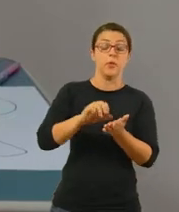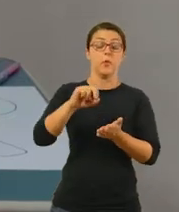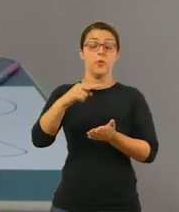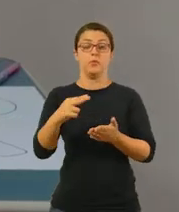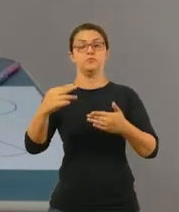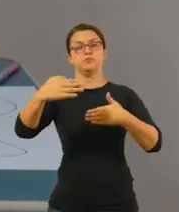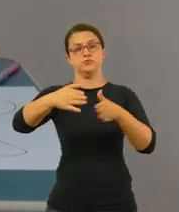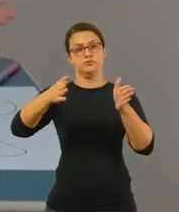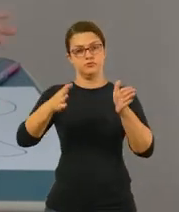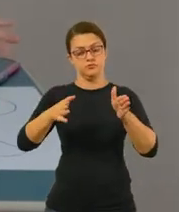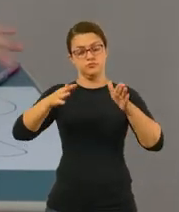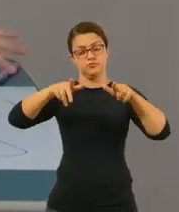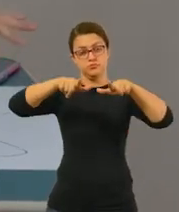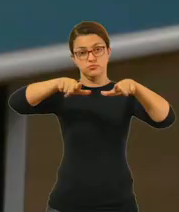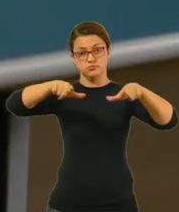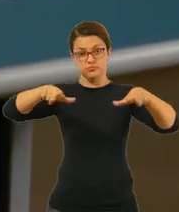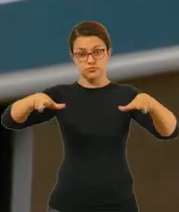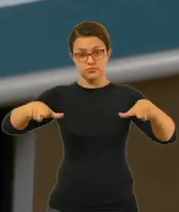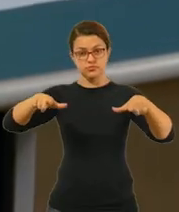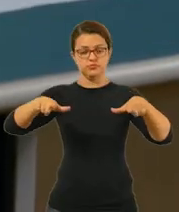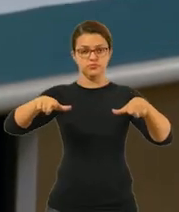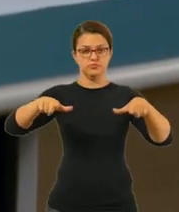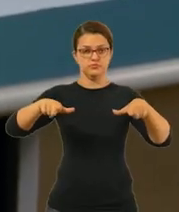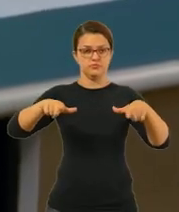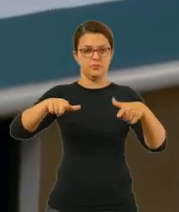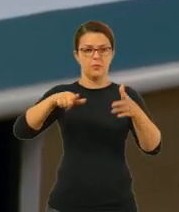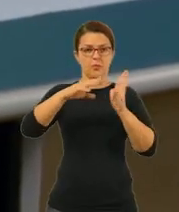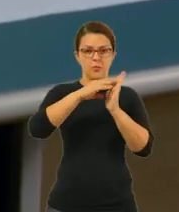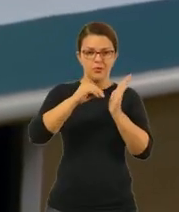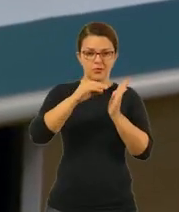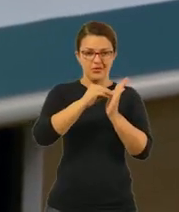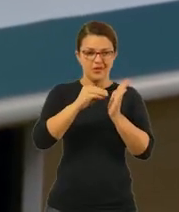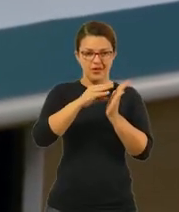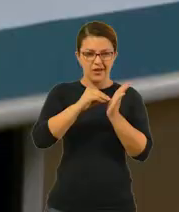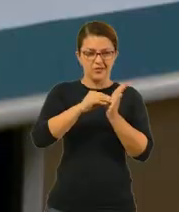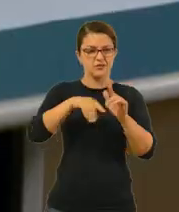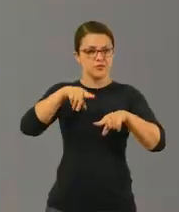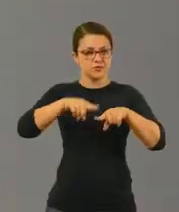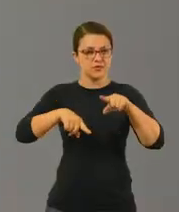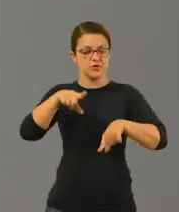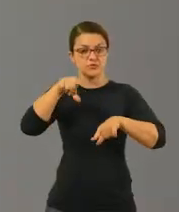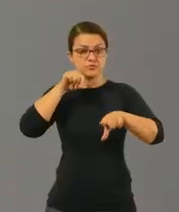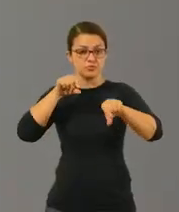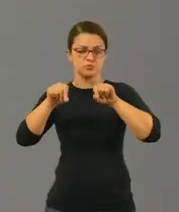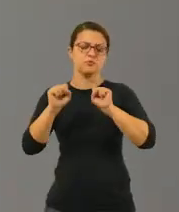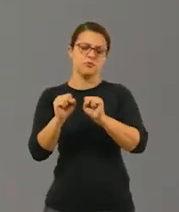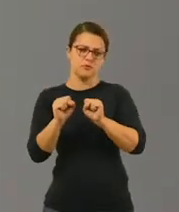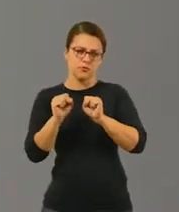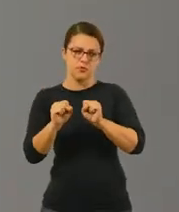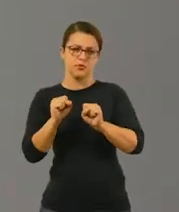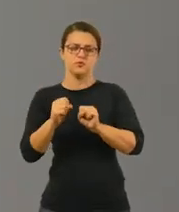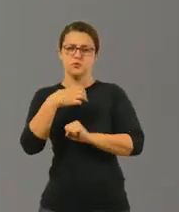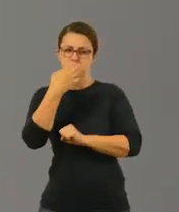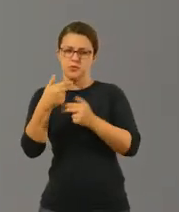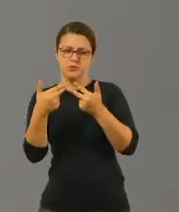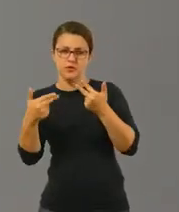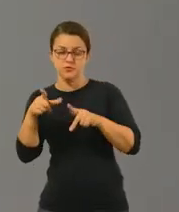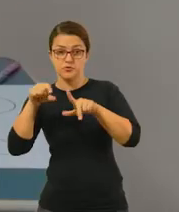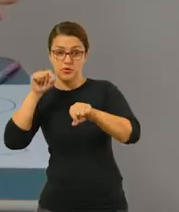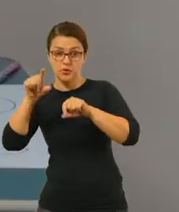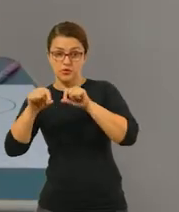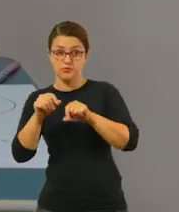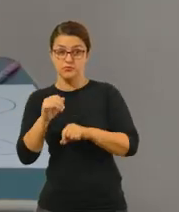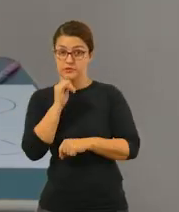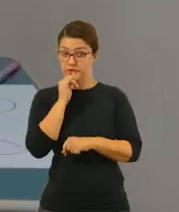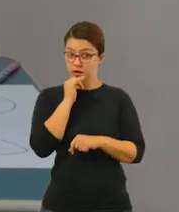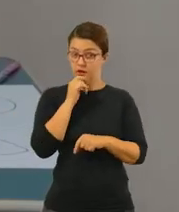de papelão para você fazer os moldes de alguns objetos que você selecionar na sua casa. Pode ser com frutas também, vocês que sabem.